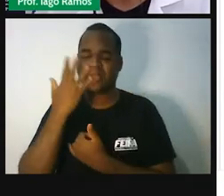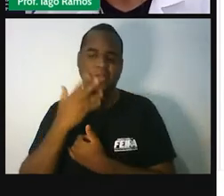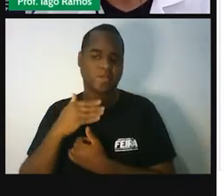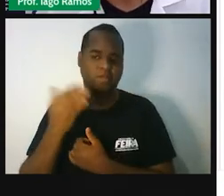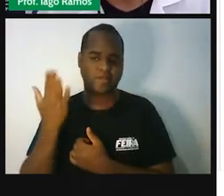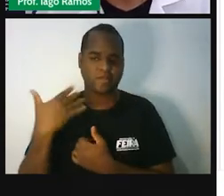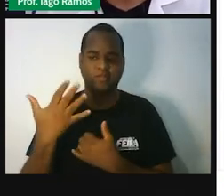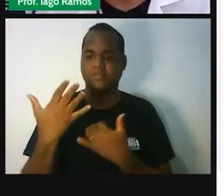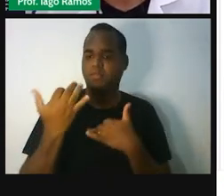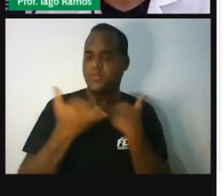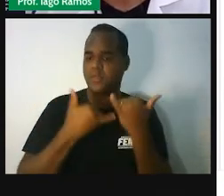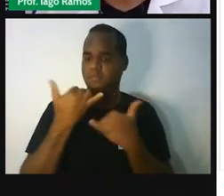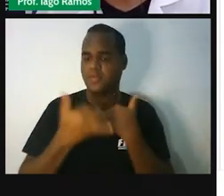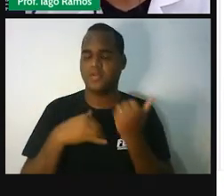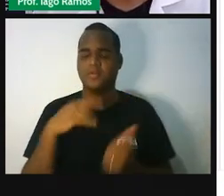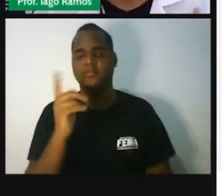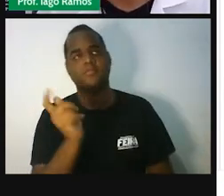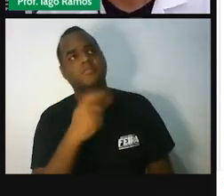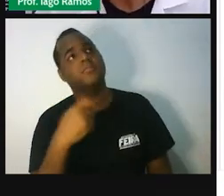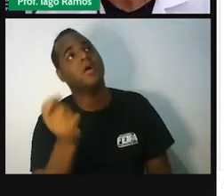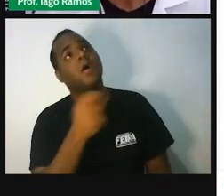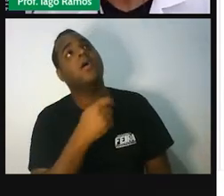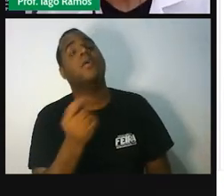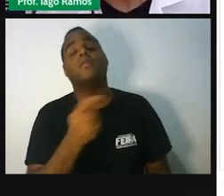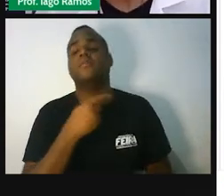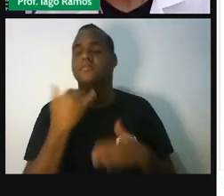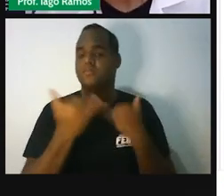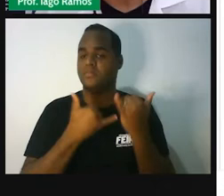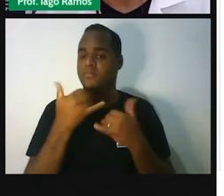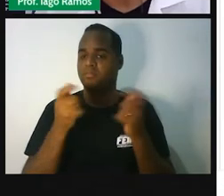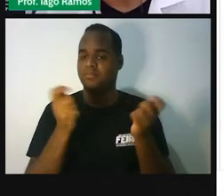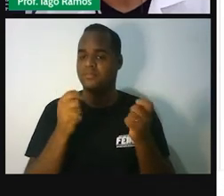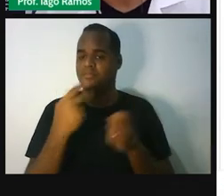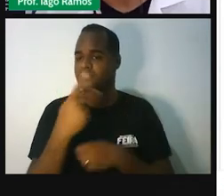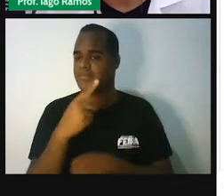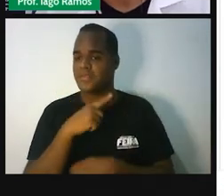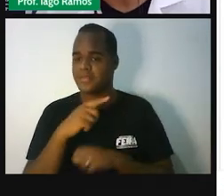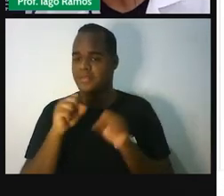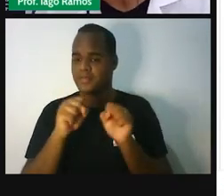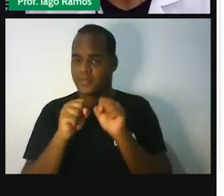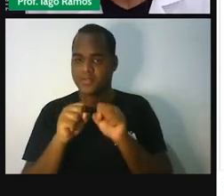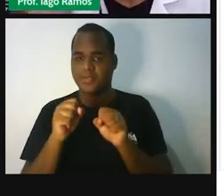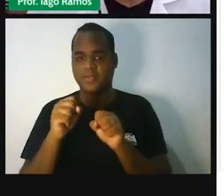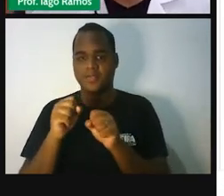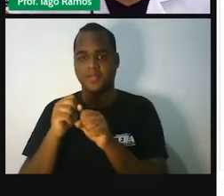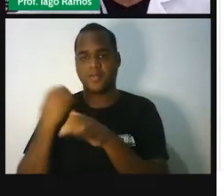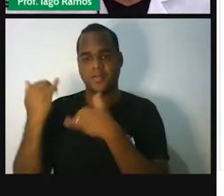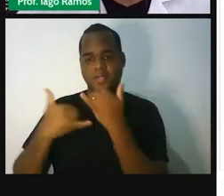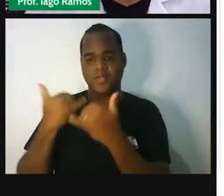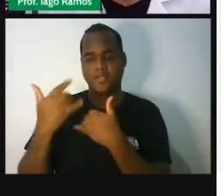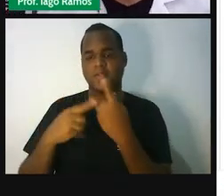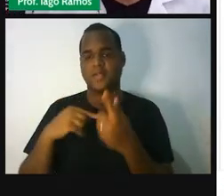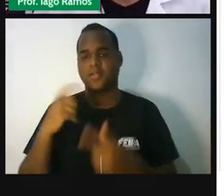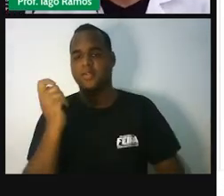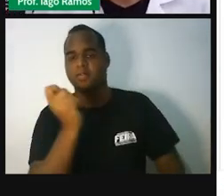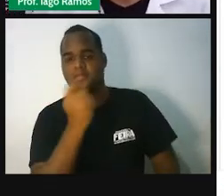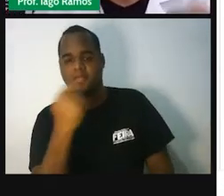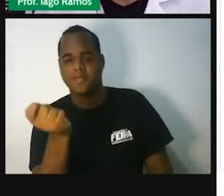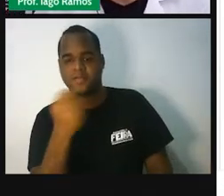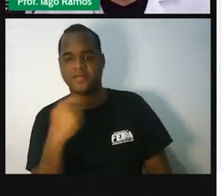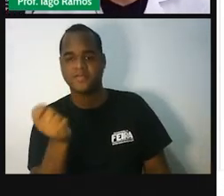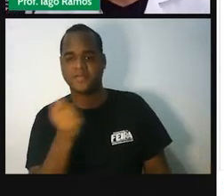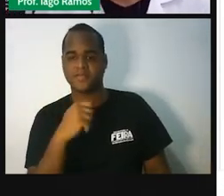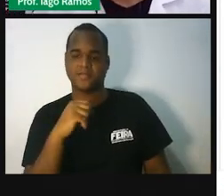eu brinquei muito com pipas e eu confeccionava as minhas pipas, né? Tem a pipa, tem